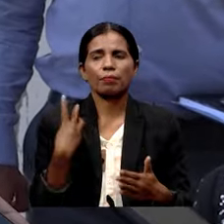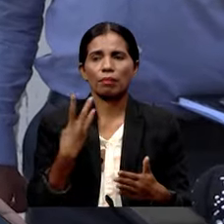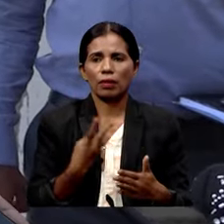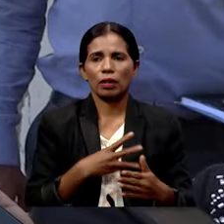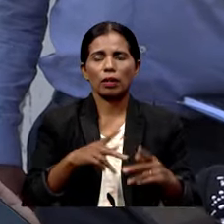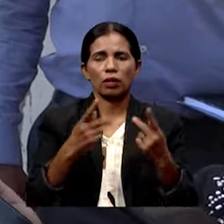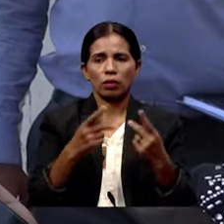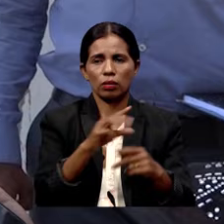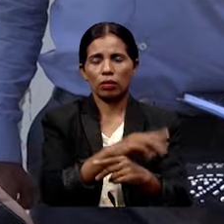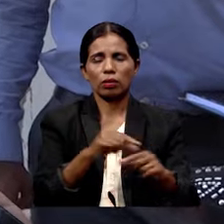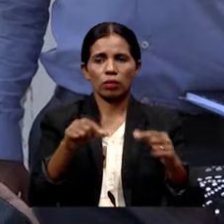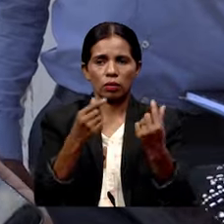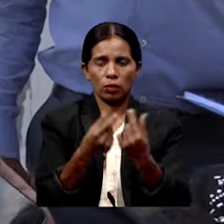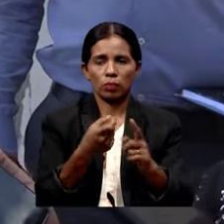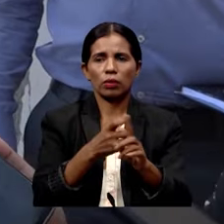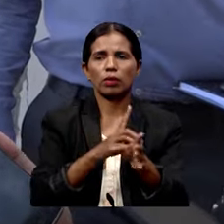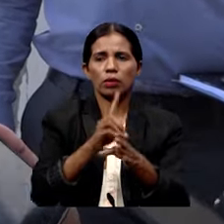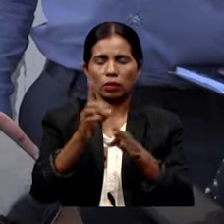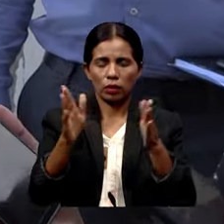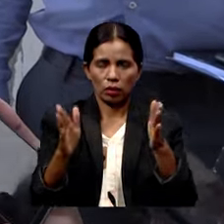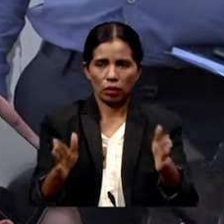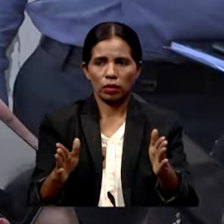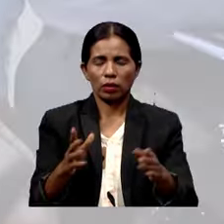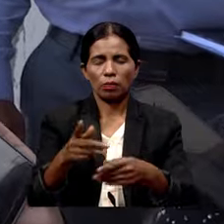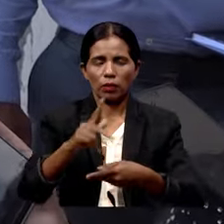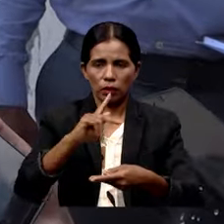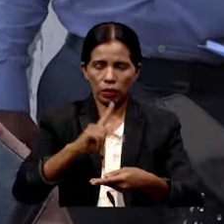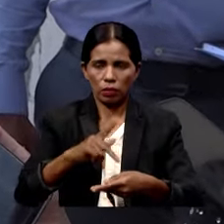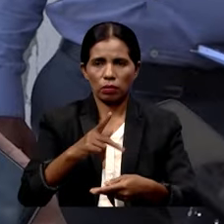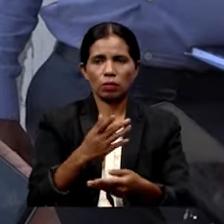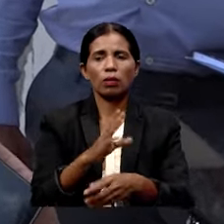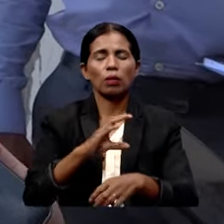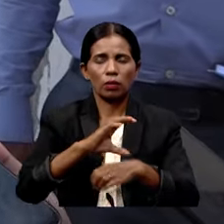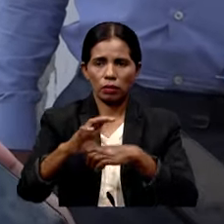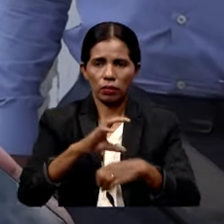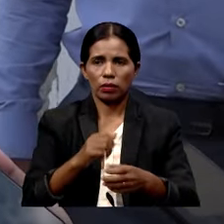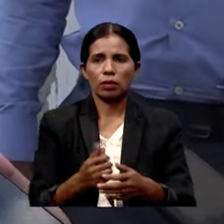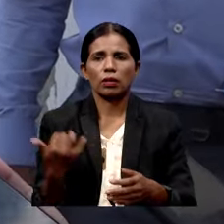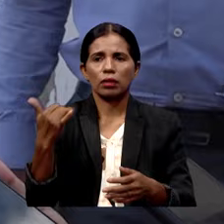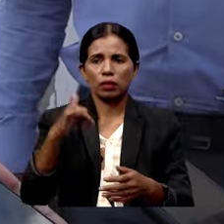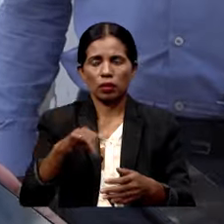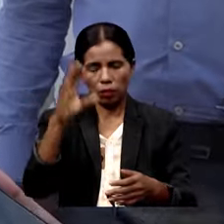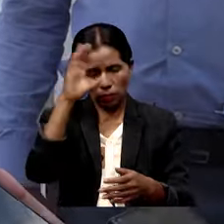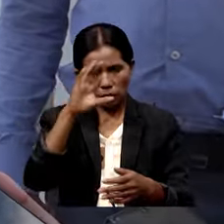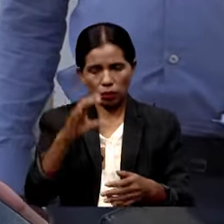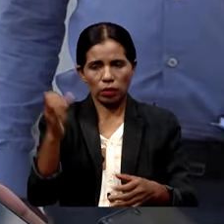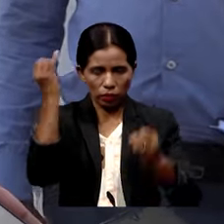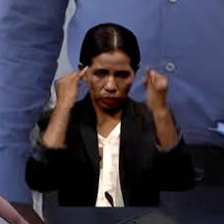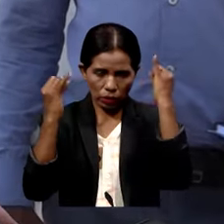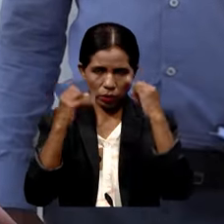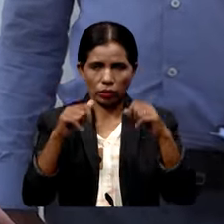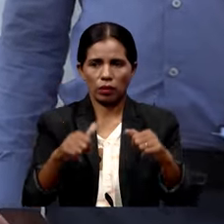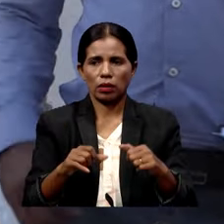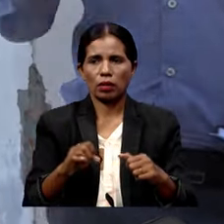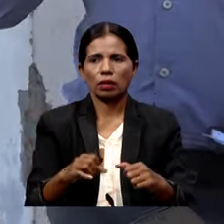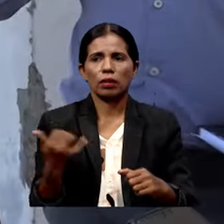equipa usi direção regulação comercial na proteção consumidores, sira ba buka tuirna informação dane. Nebe, taune